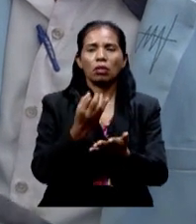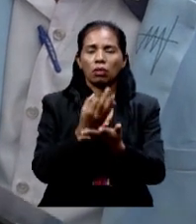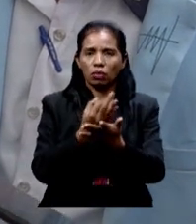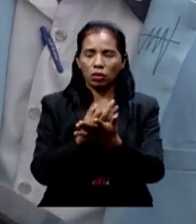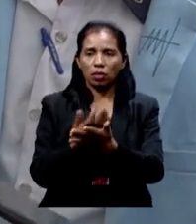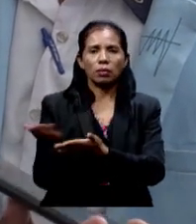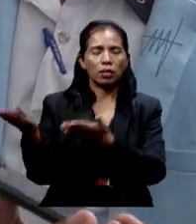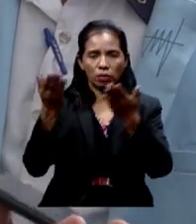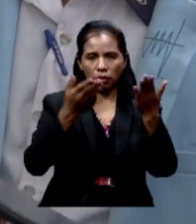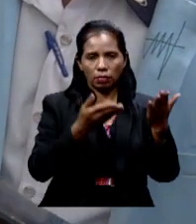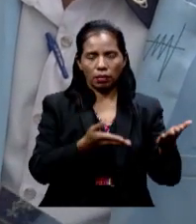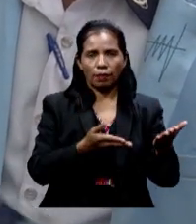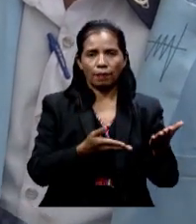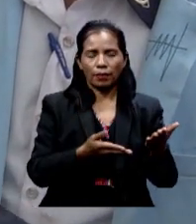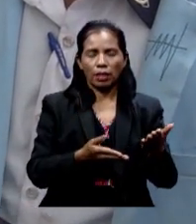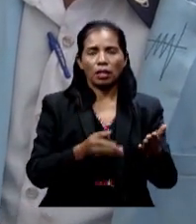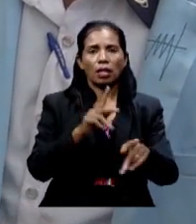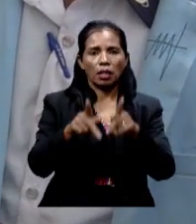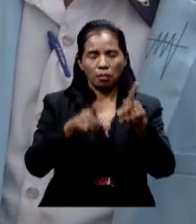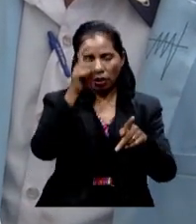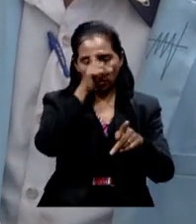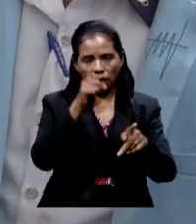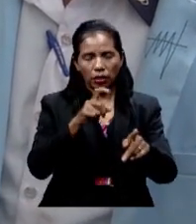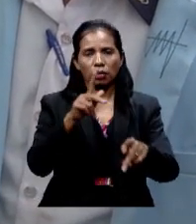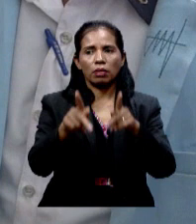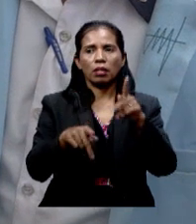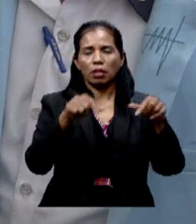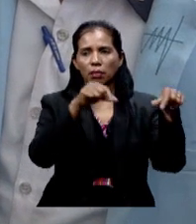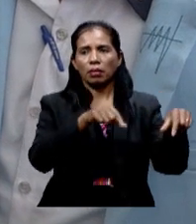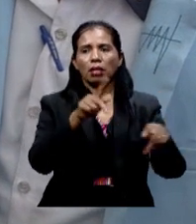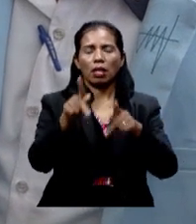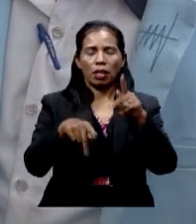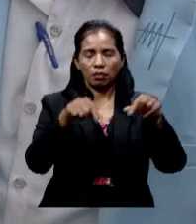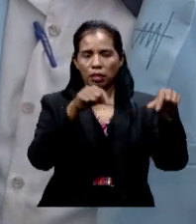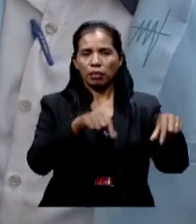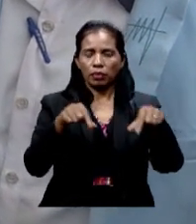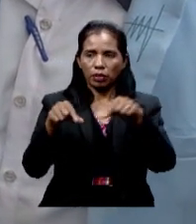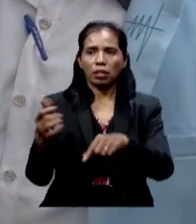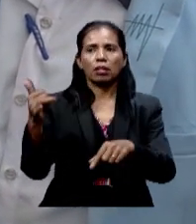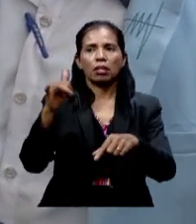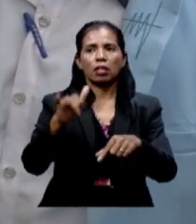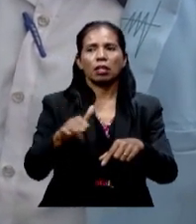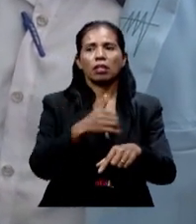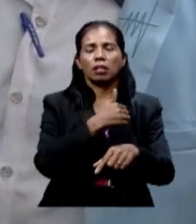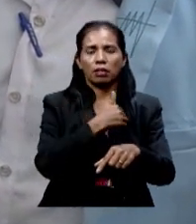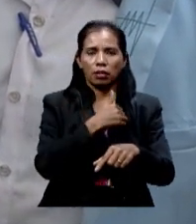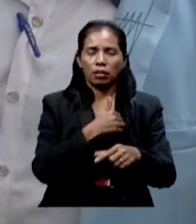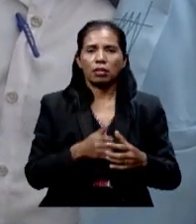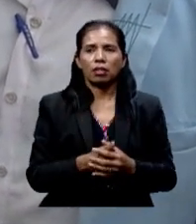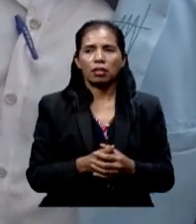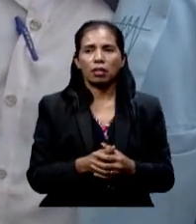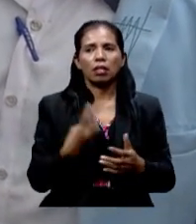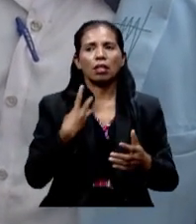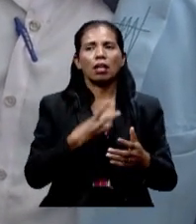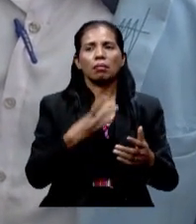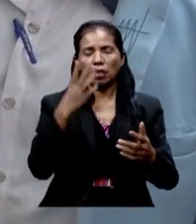a idosos no inválidos minha conta banco catac $50. Então a mim